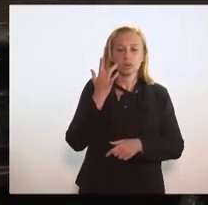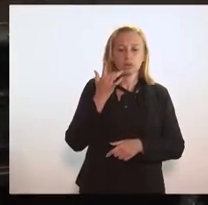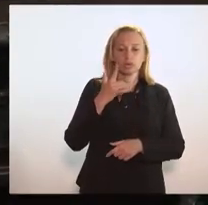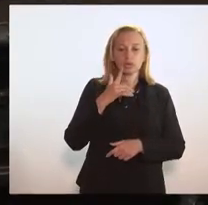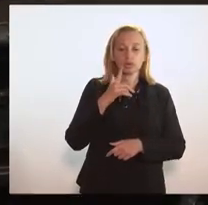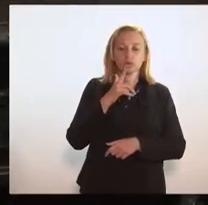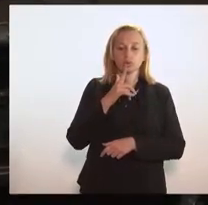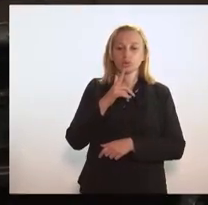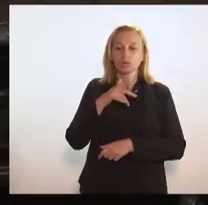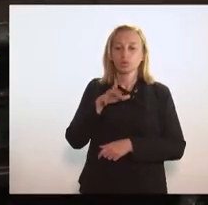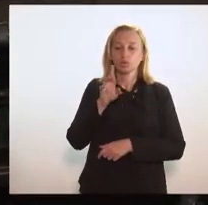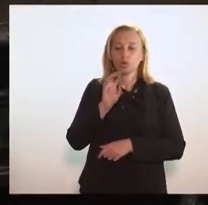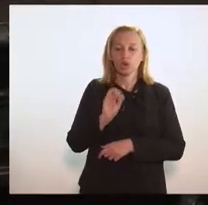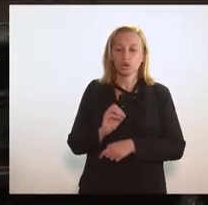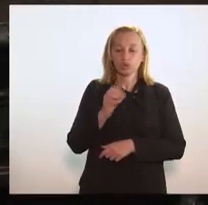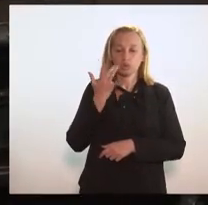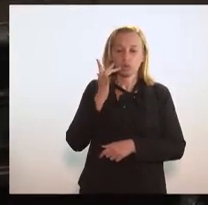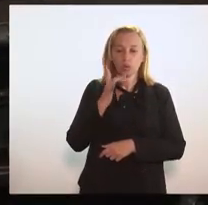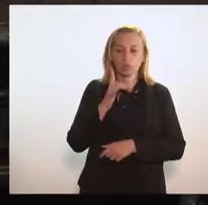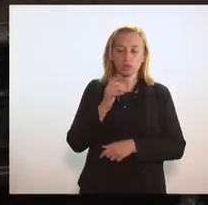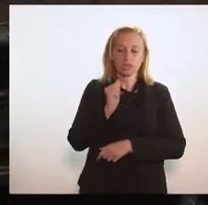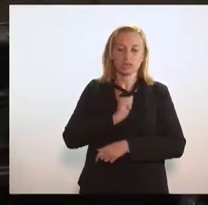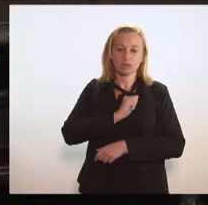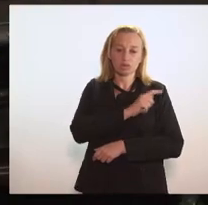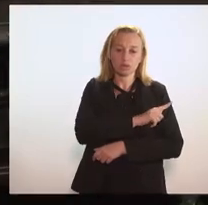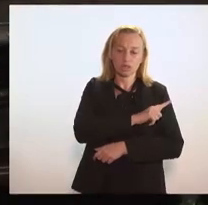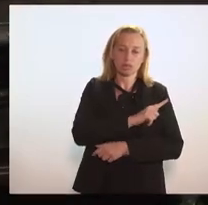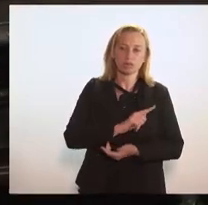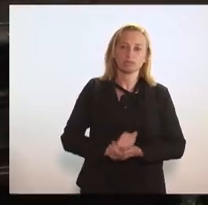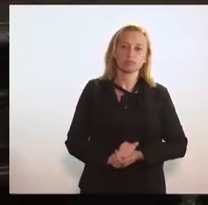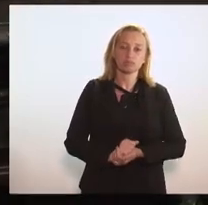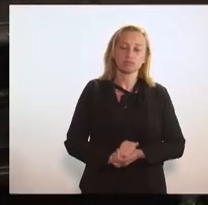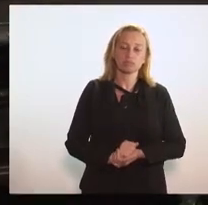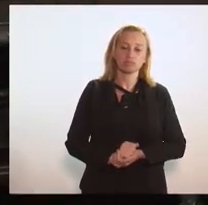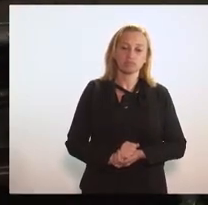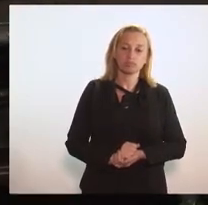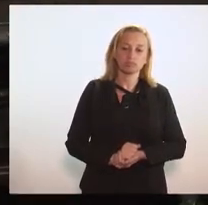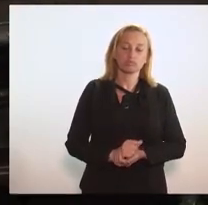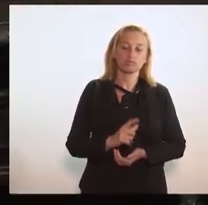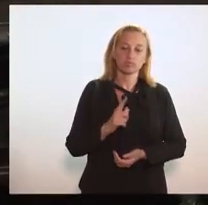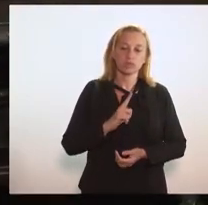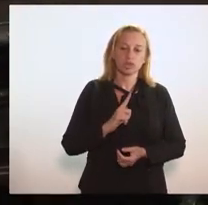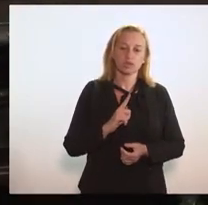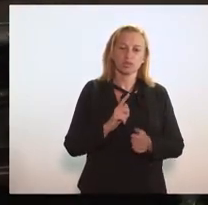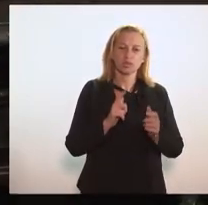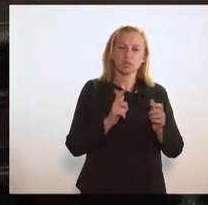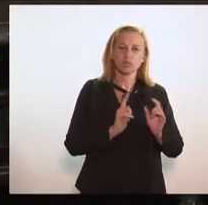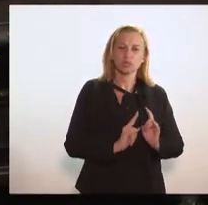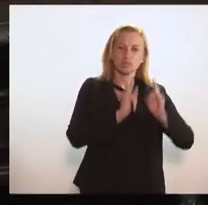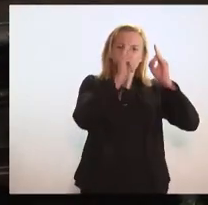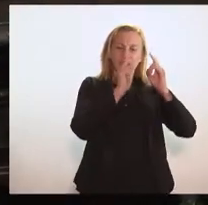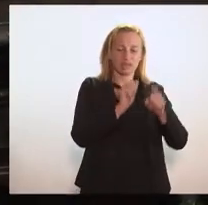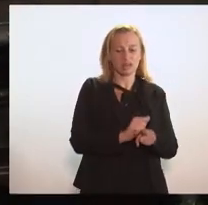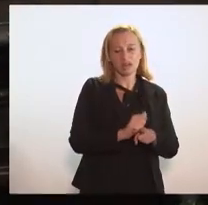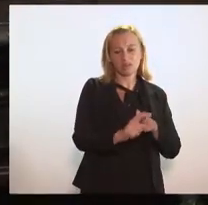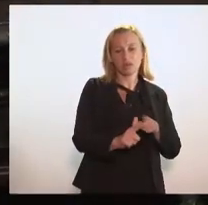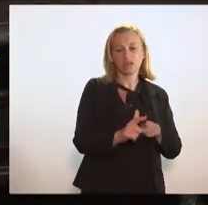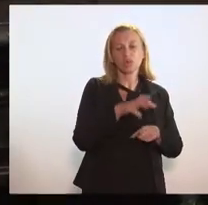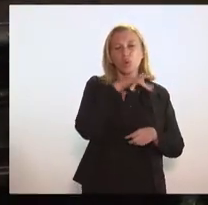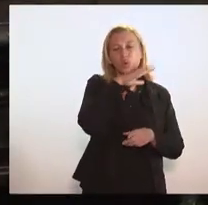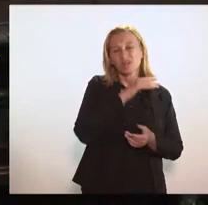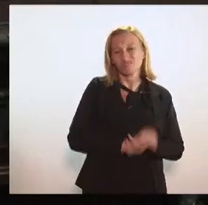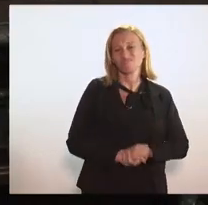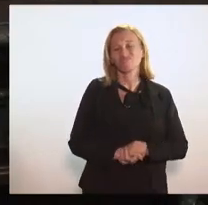Gonçalo ainda esteja e o cupom do prédio alugado e péssimas